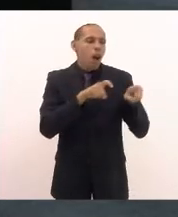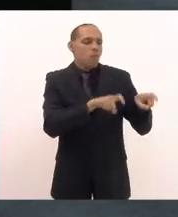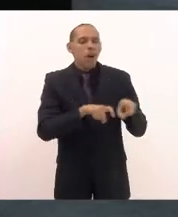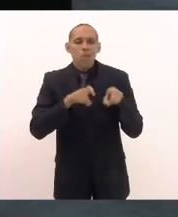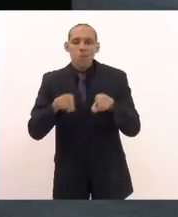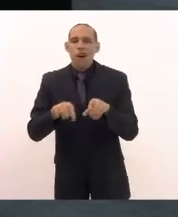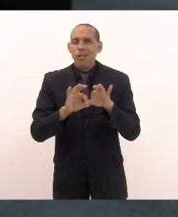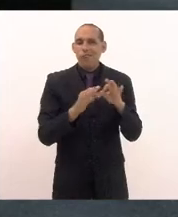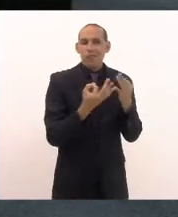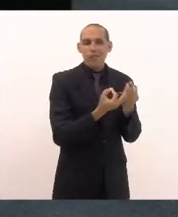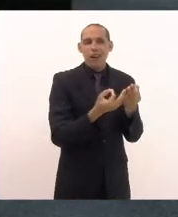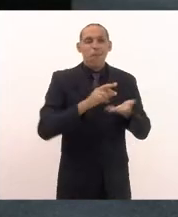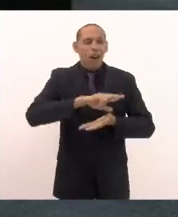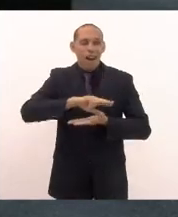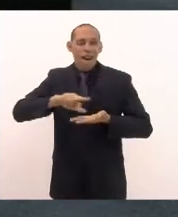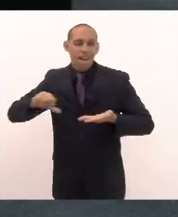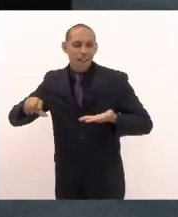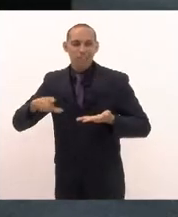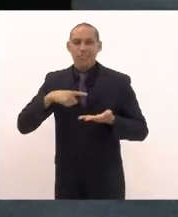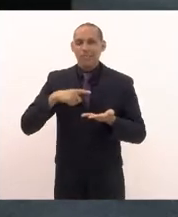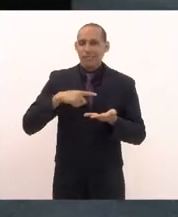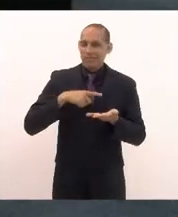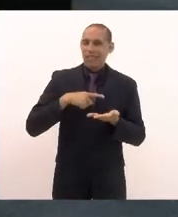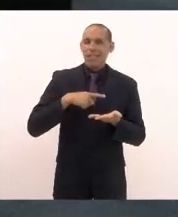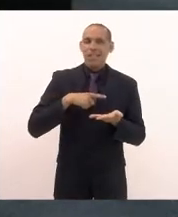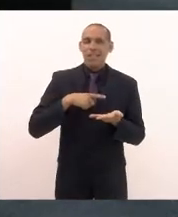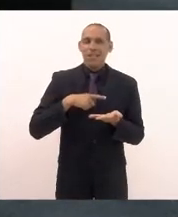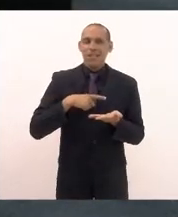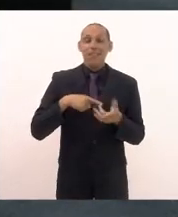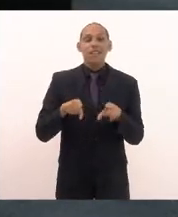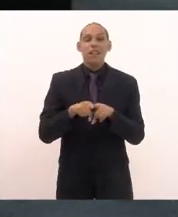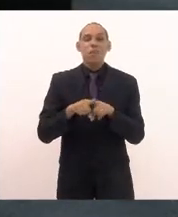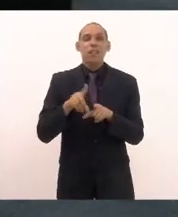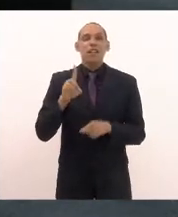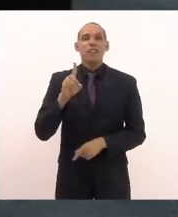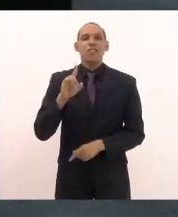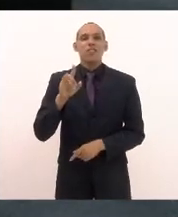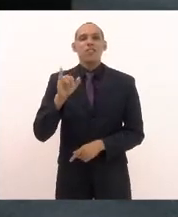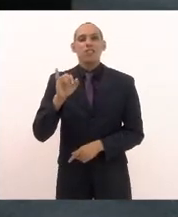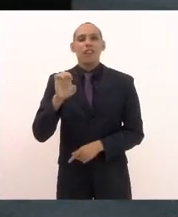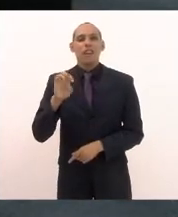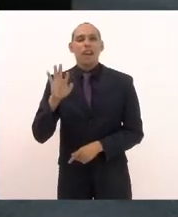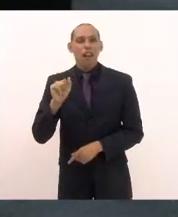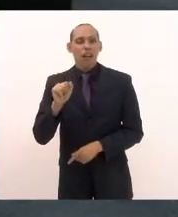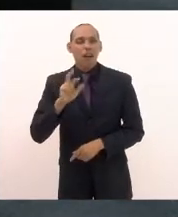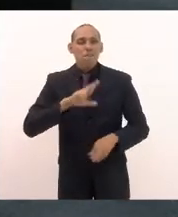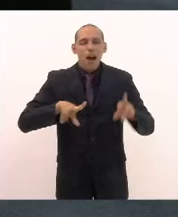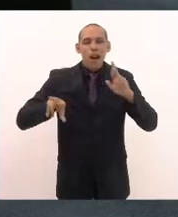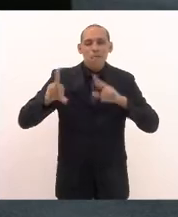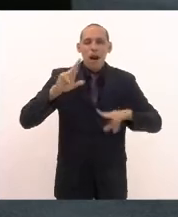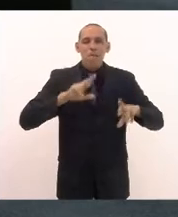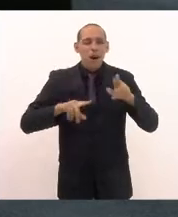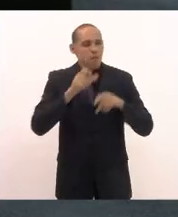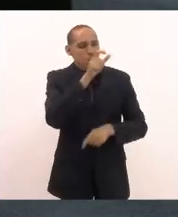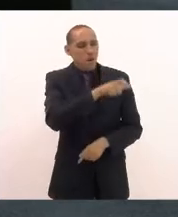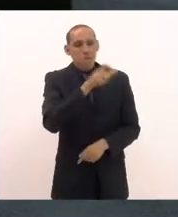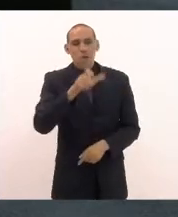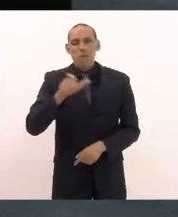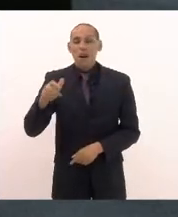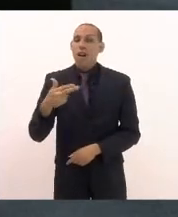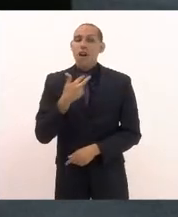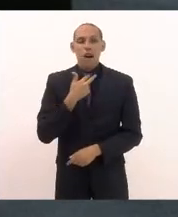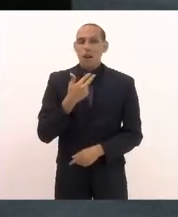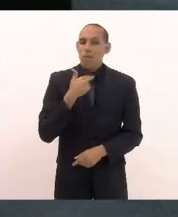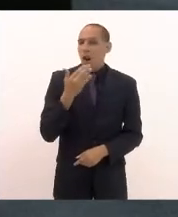na diversidade, na garantia de dieta diferenciada para aqueles alunos que não façam a ingestão de